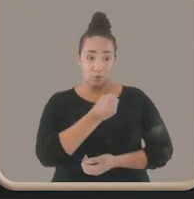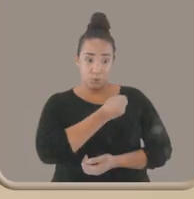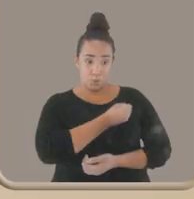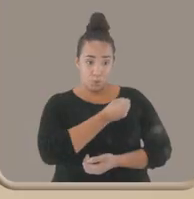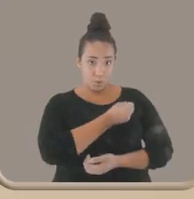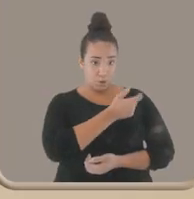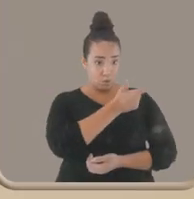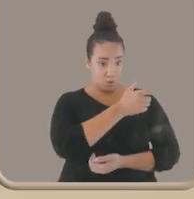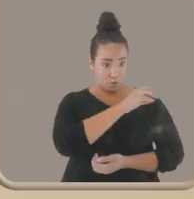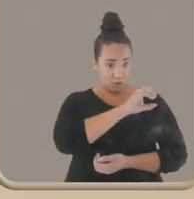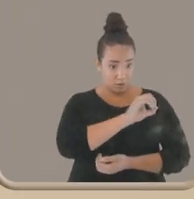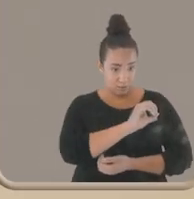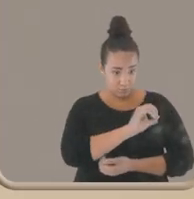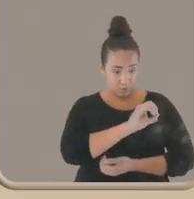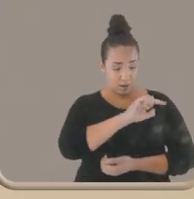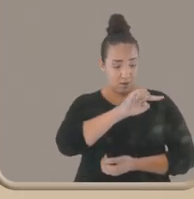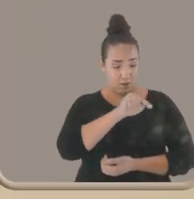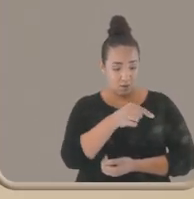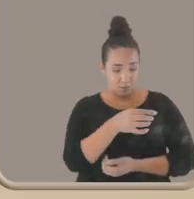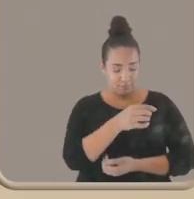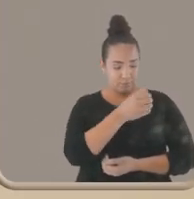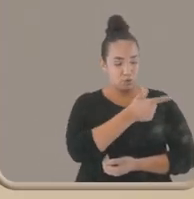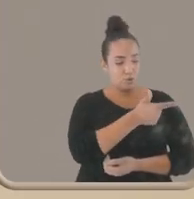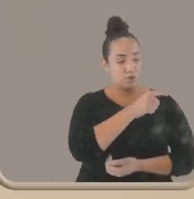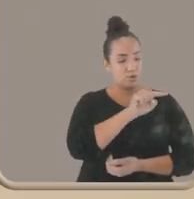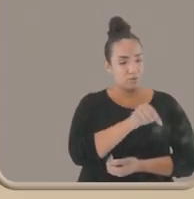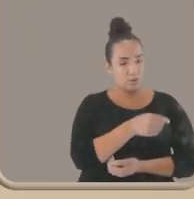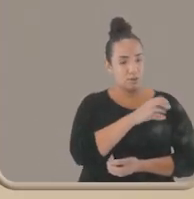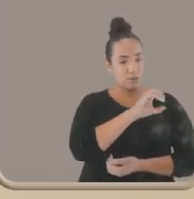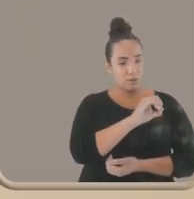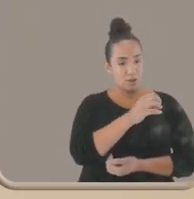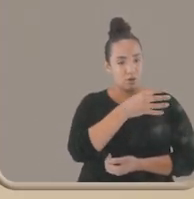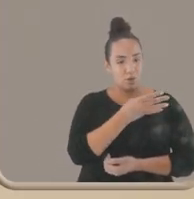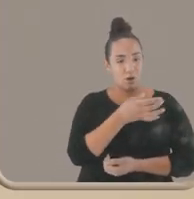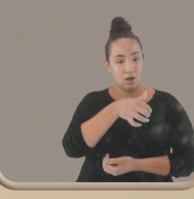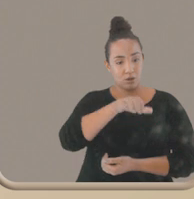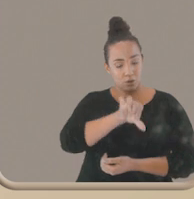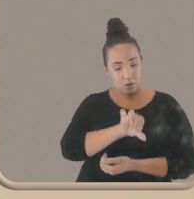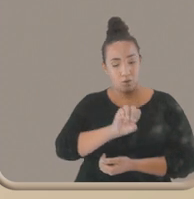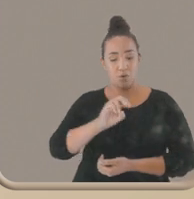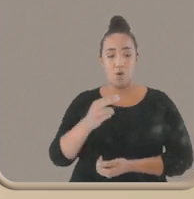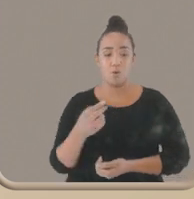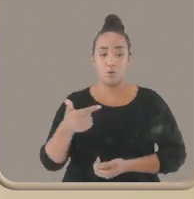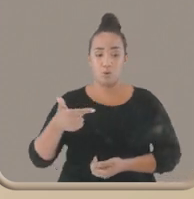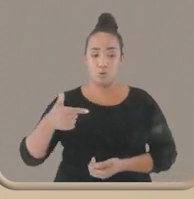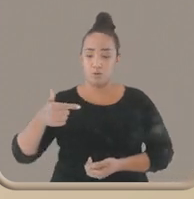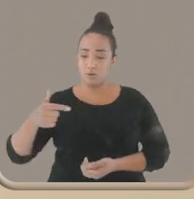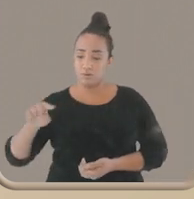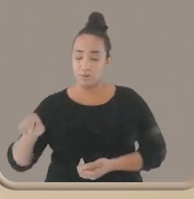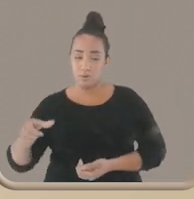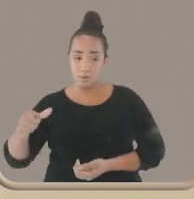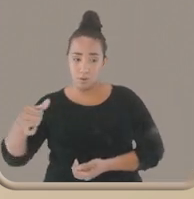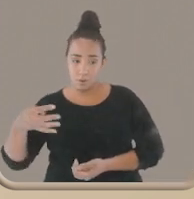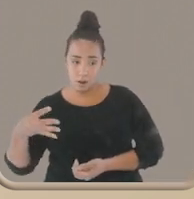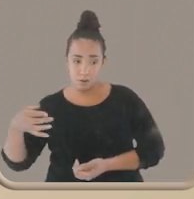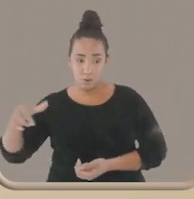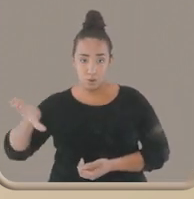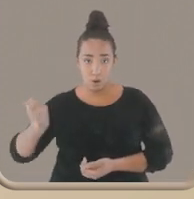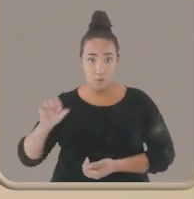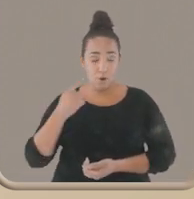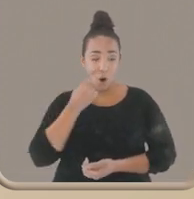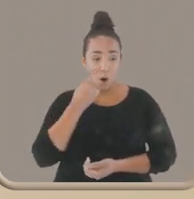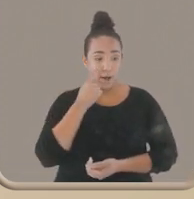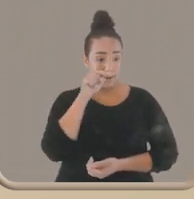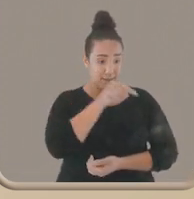agora. No número 2,049 temos 2 inteiros e 49 milésimos,